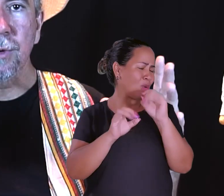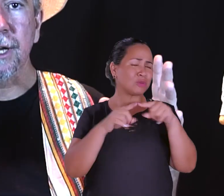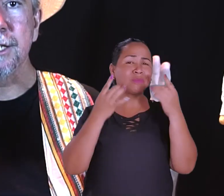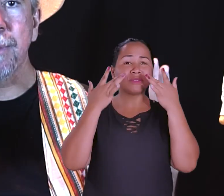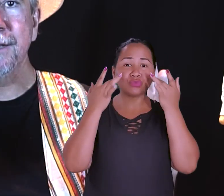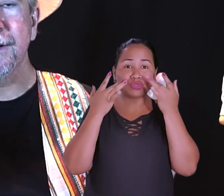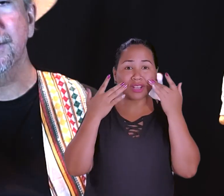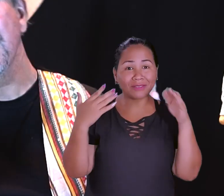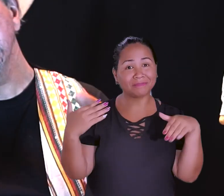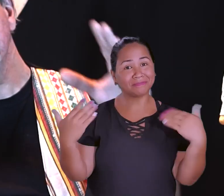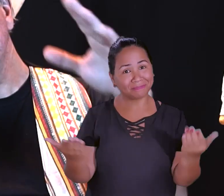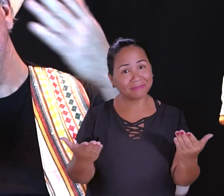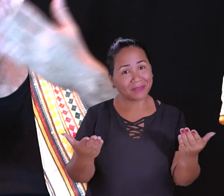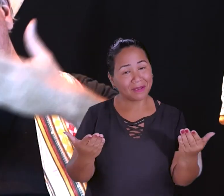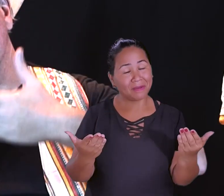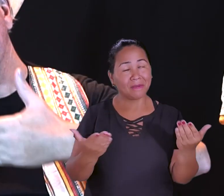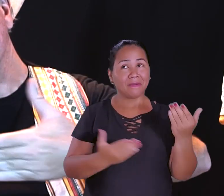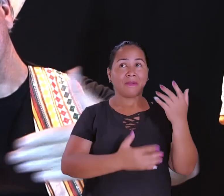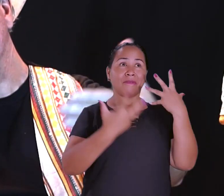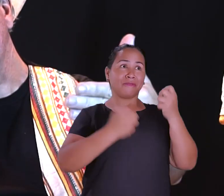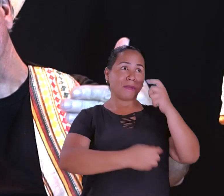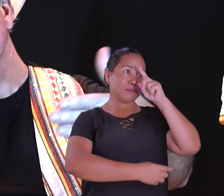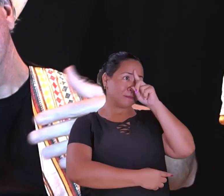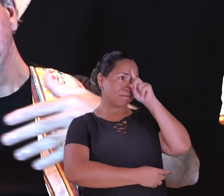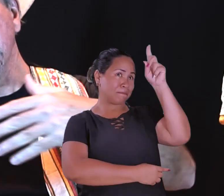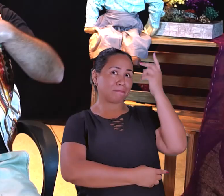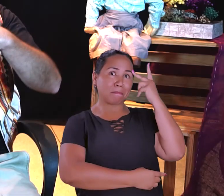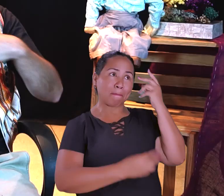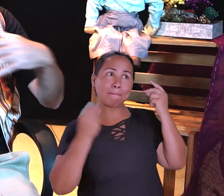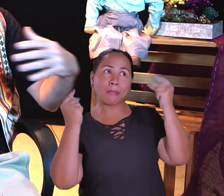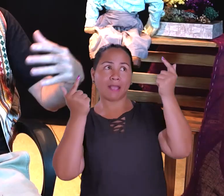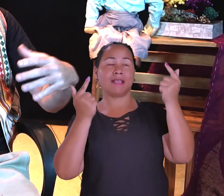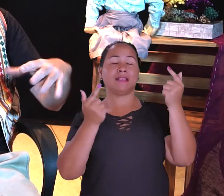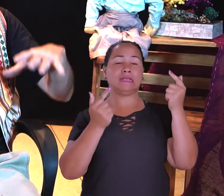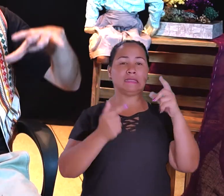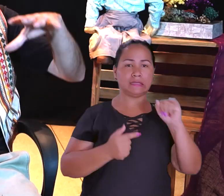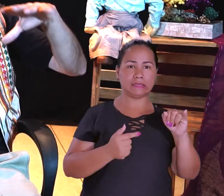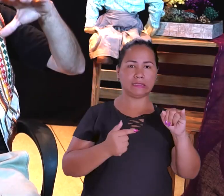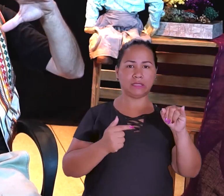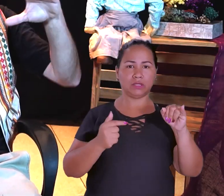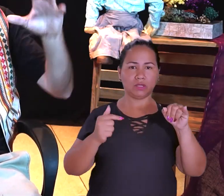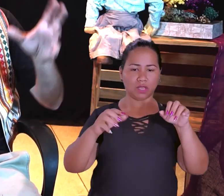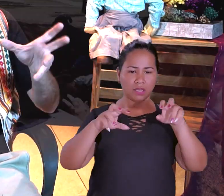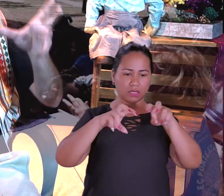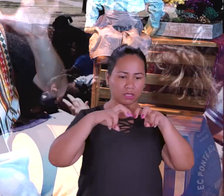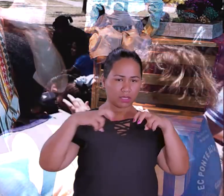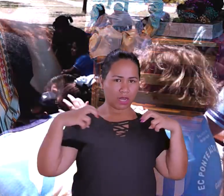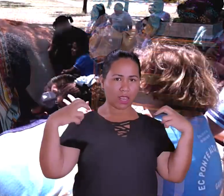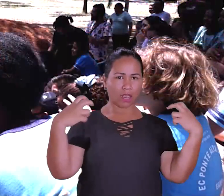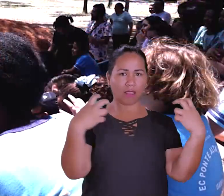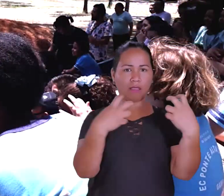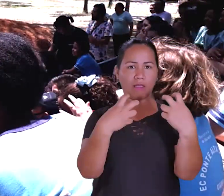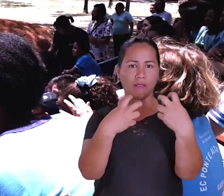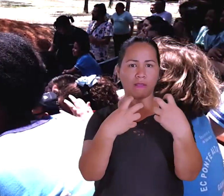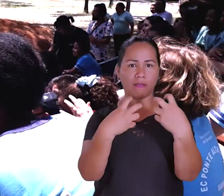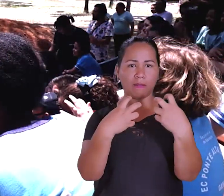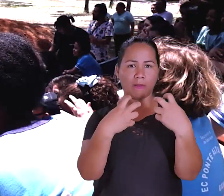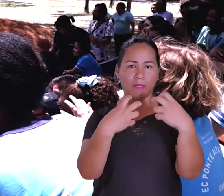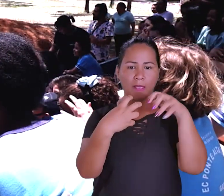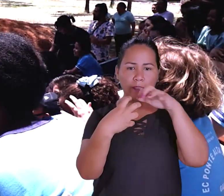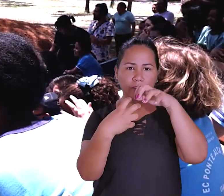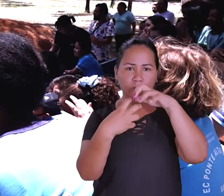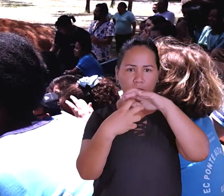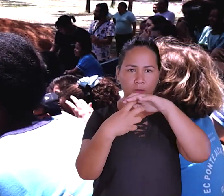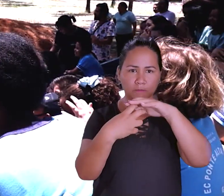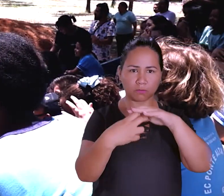época a gente idealizou aquele espaço, falou assim, a gente tira uma arquibancada dessa e cria um palco, a gente tem uma arquibancada que cabe mais